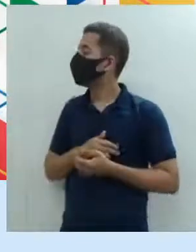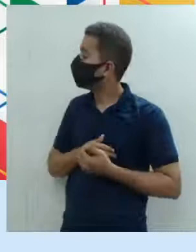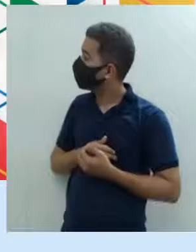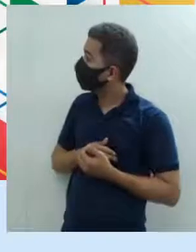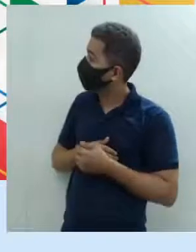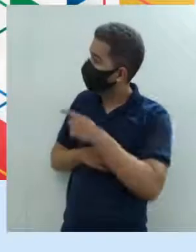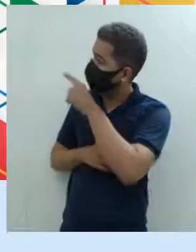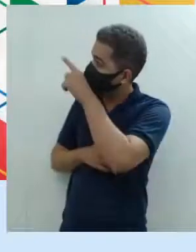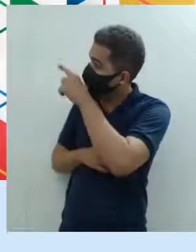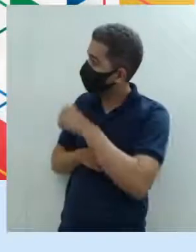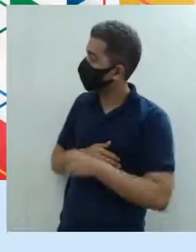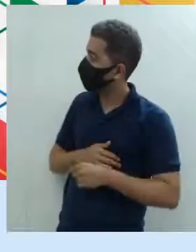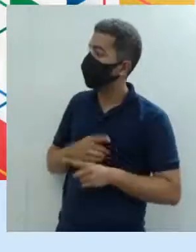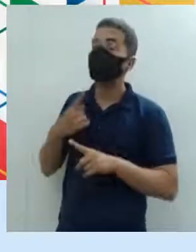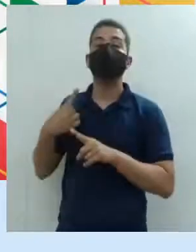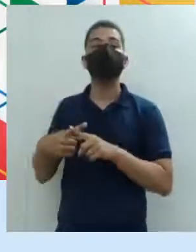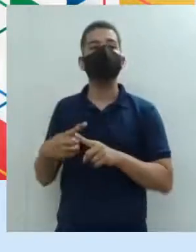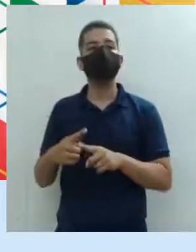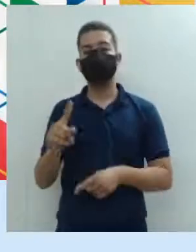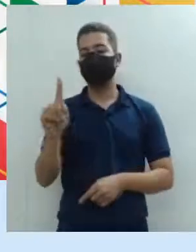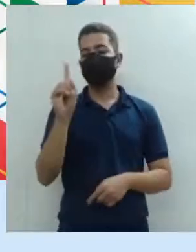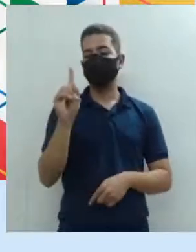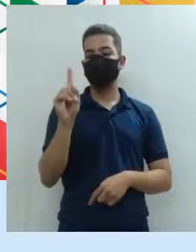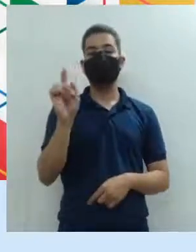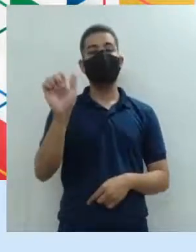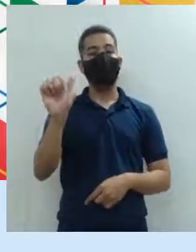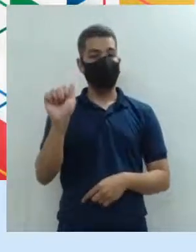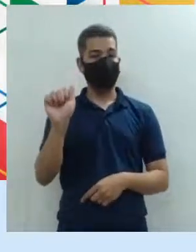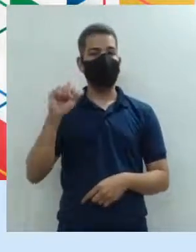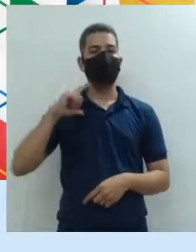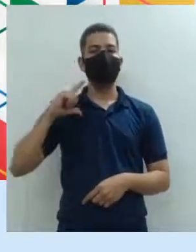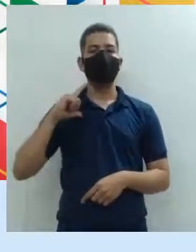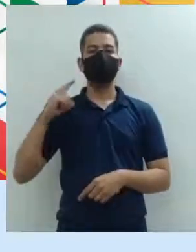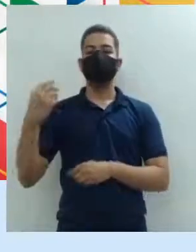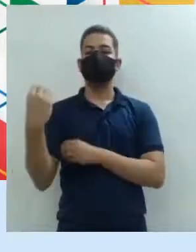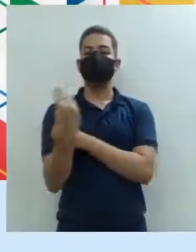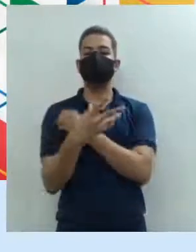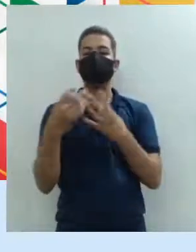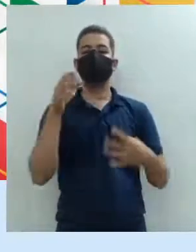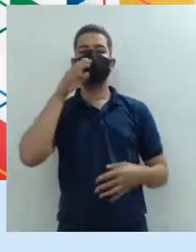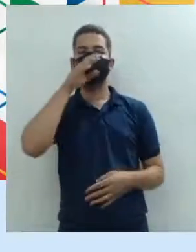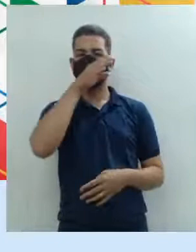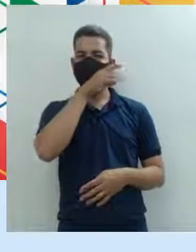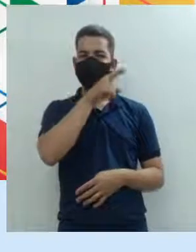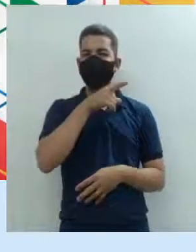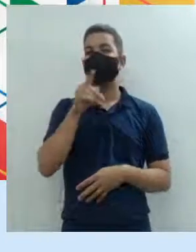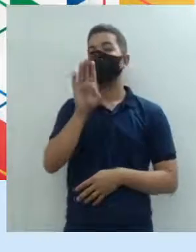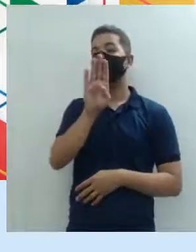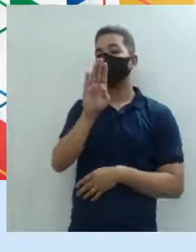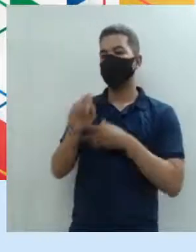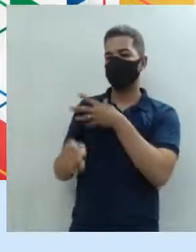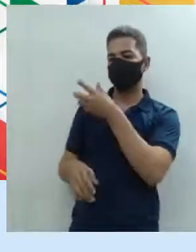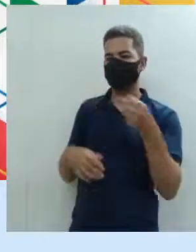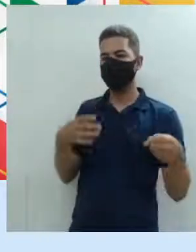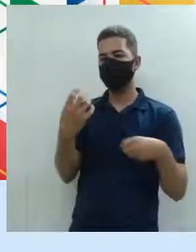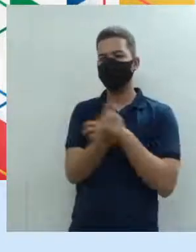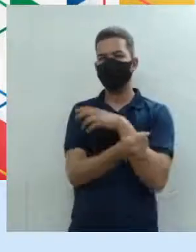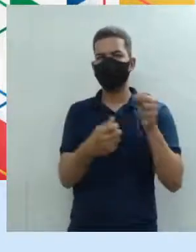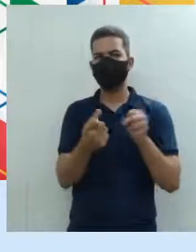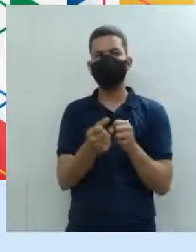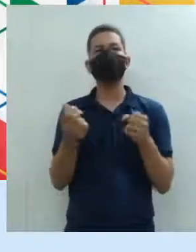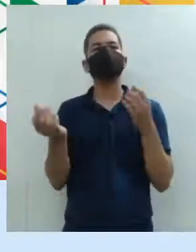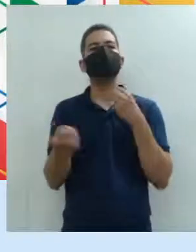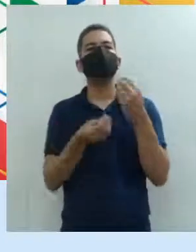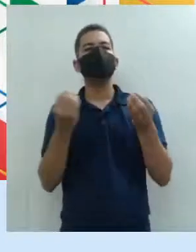é possível isso porque um corpo, que é o corpo A, acabou cedendo calor para o corpo B, né? E a gente vai estudar quais são